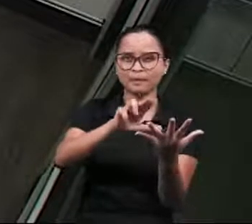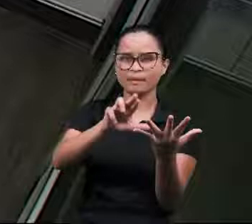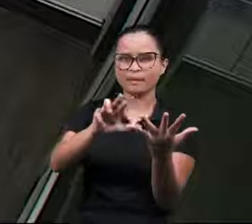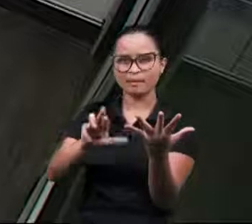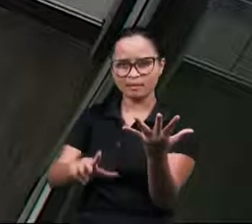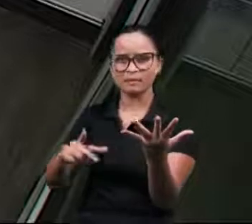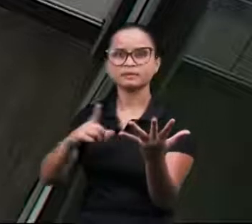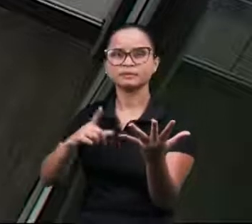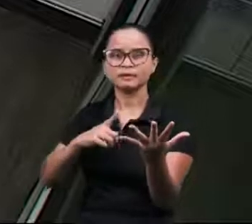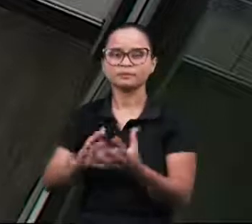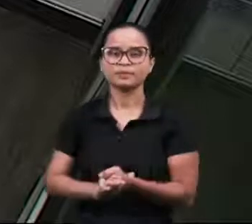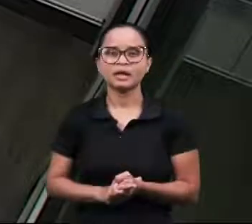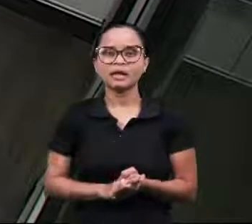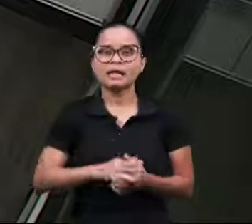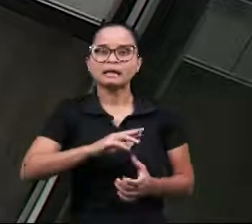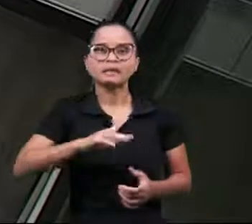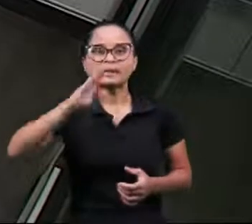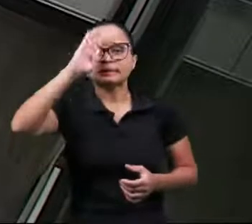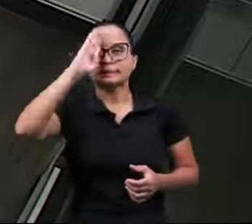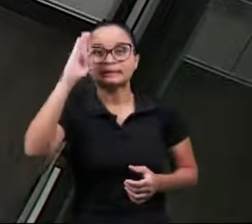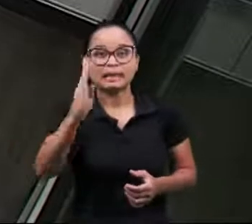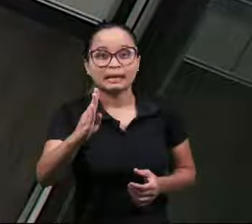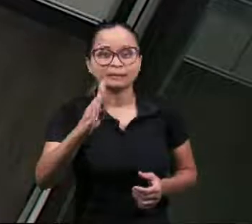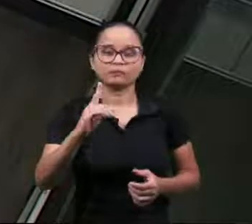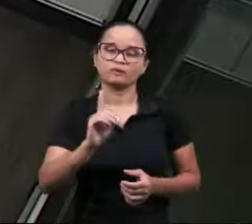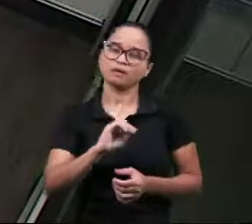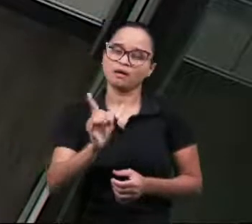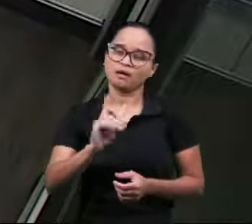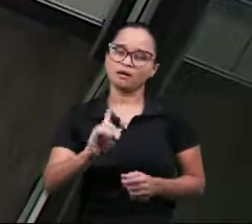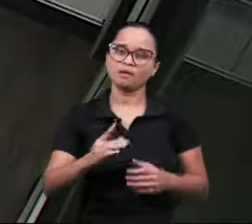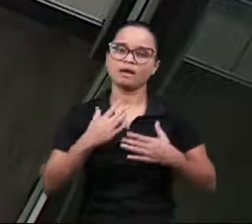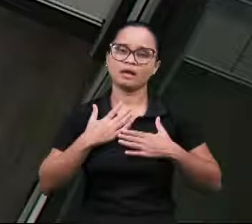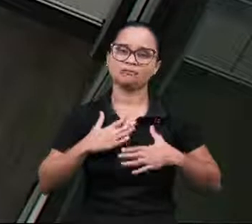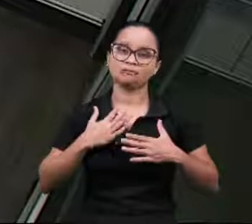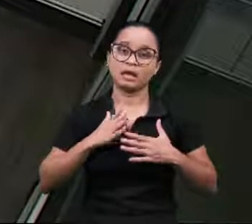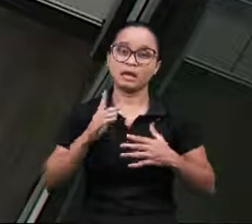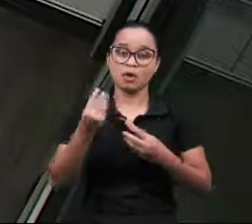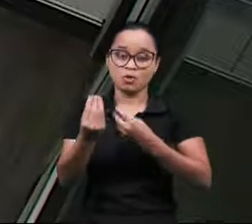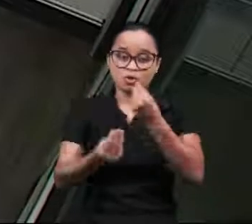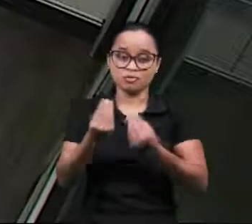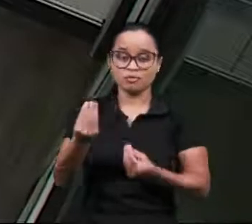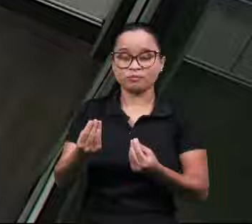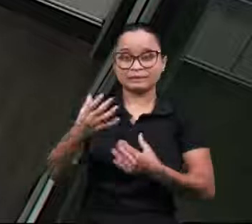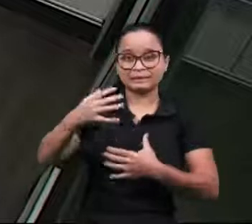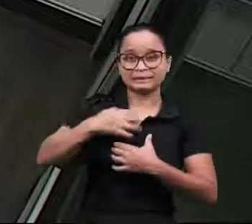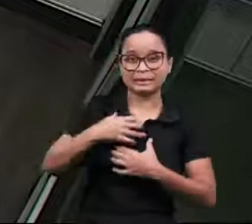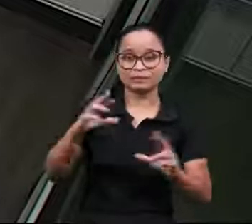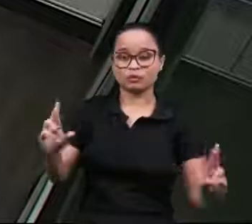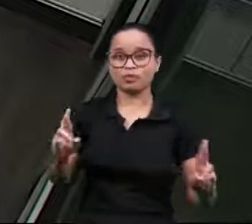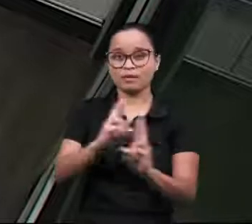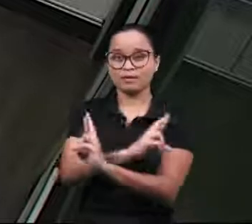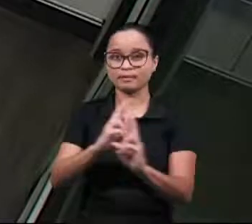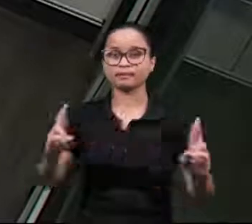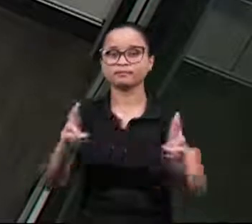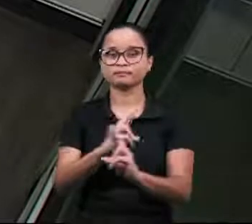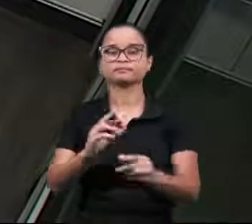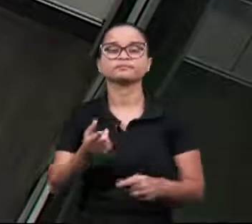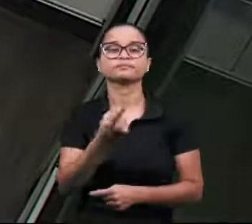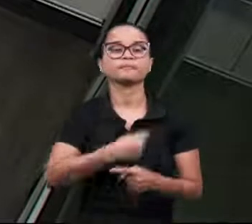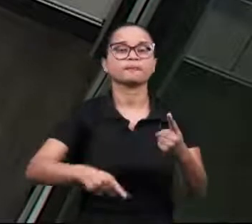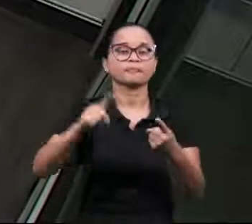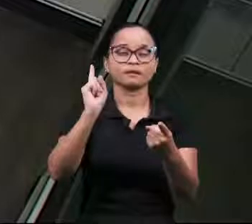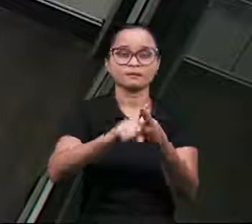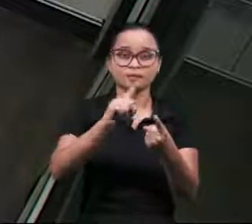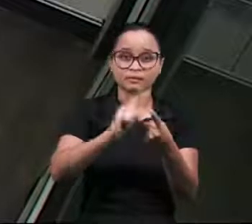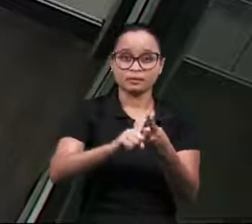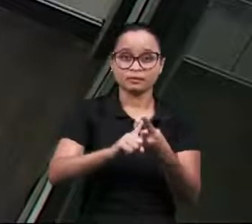indireta, ele não falava diretamente, porque falando de forma indireta, em primeiro lugar, ele não agredia,